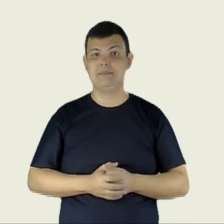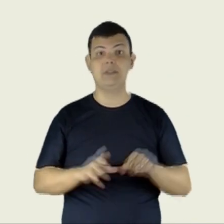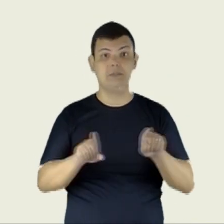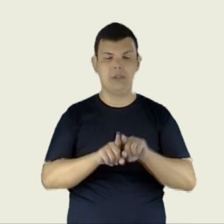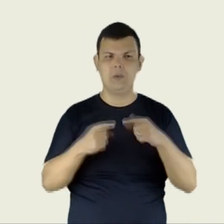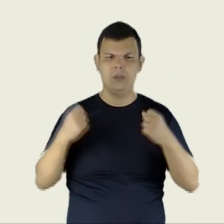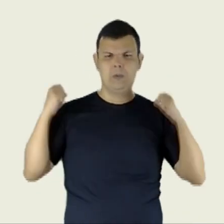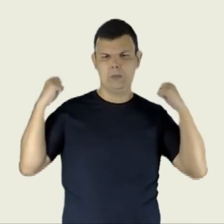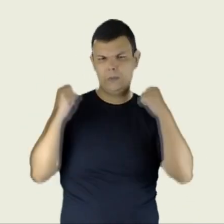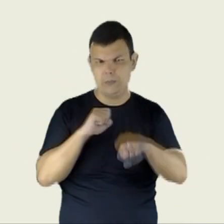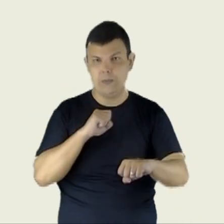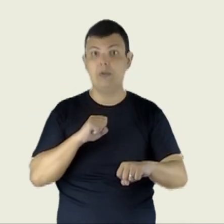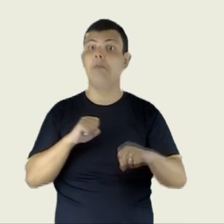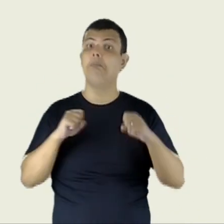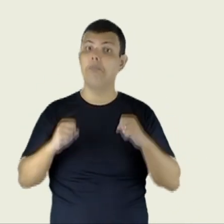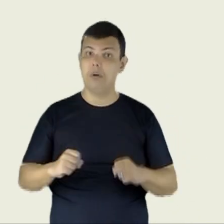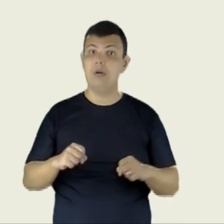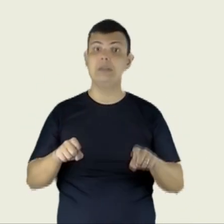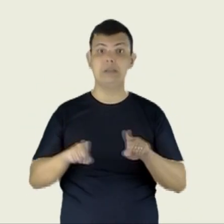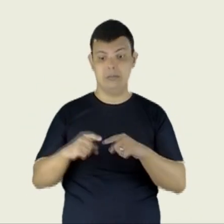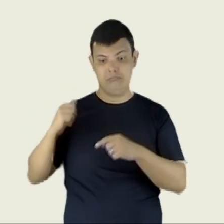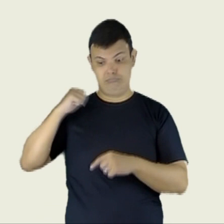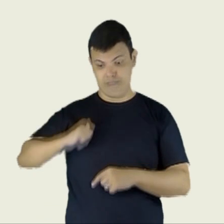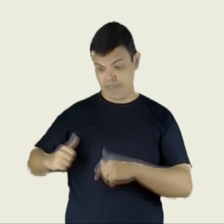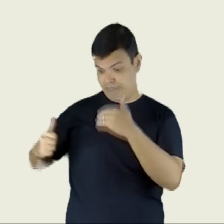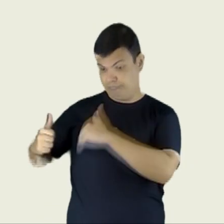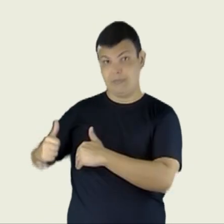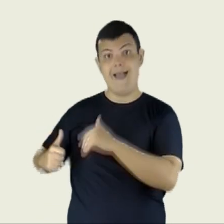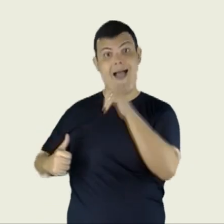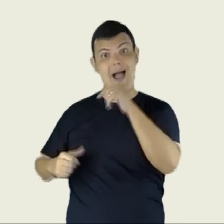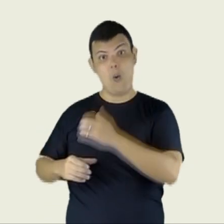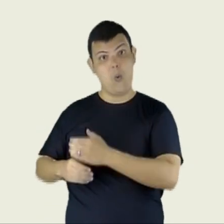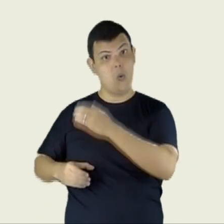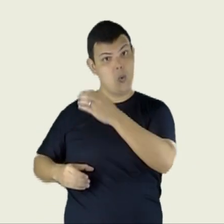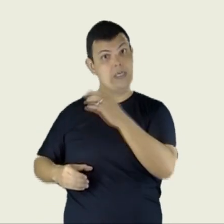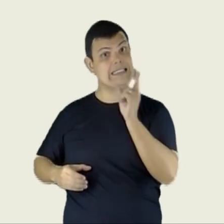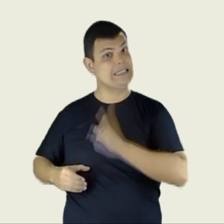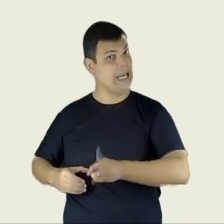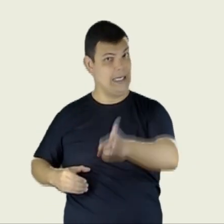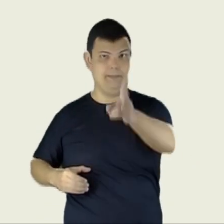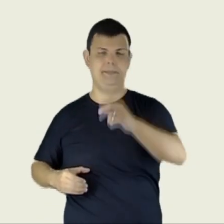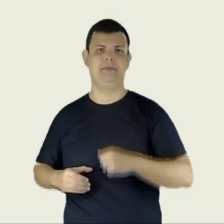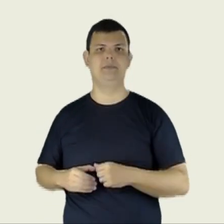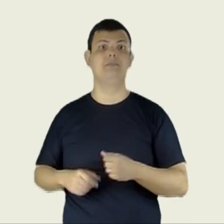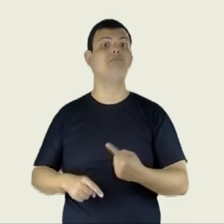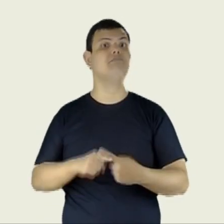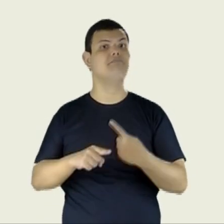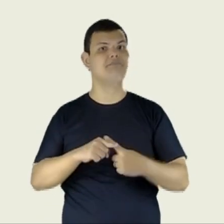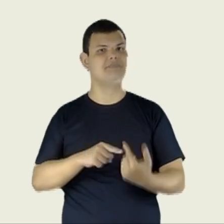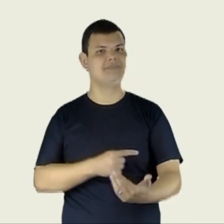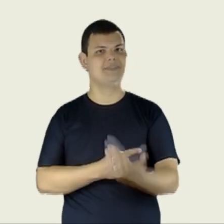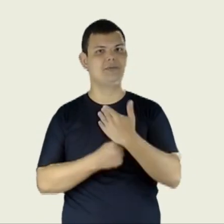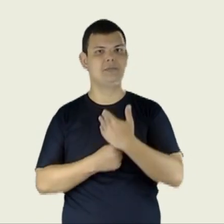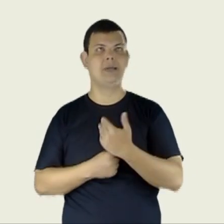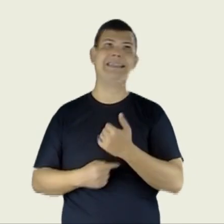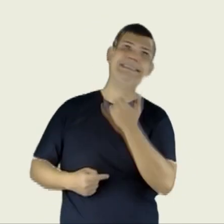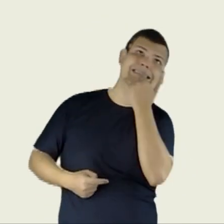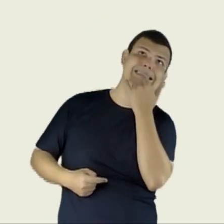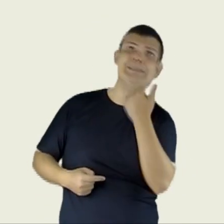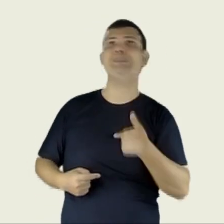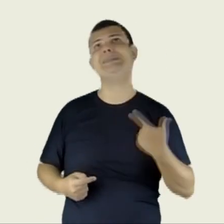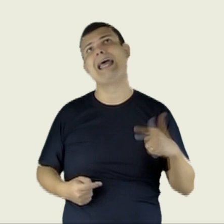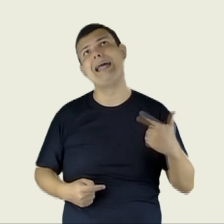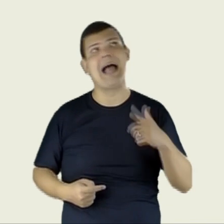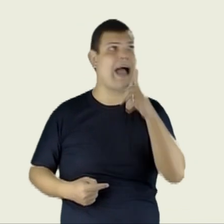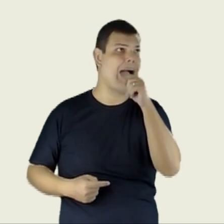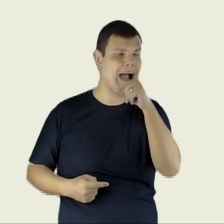dia a dia, vale a pena ter dentro da sua bolsa sempre uma garrafinha abastecida com água. Assim, não tem desculpa de que não tem água ou de que